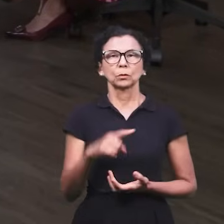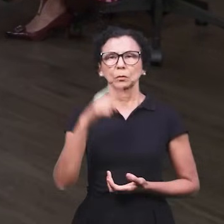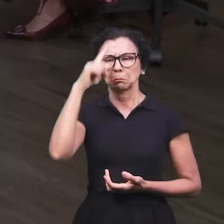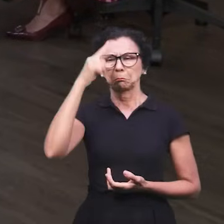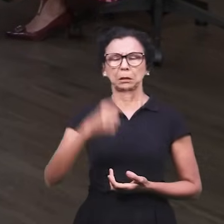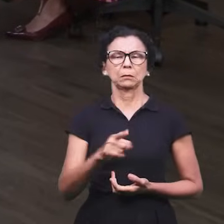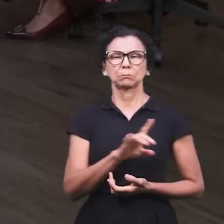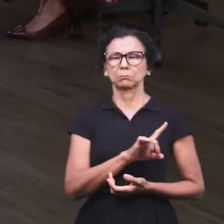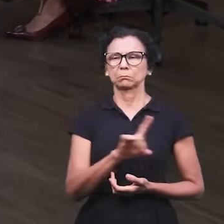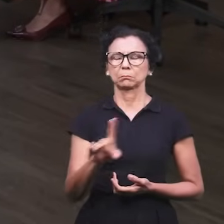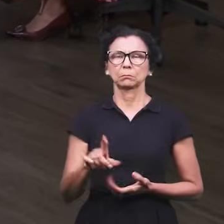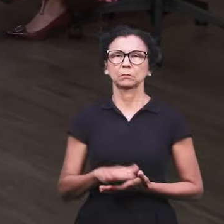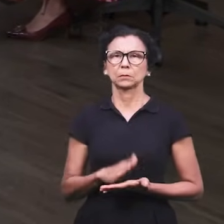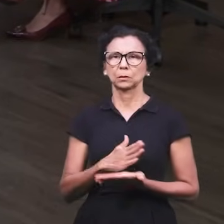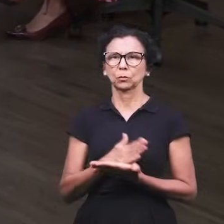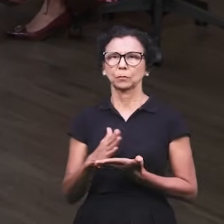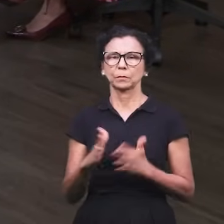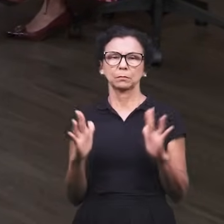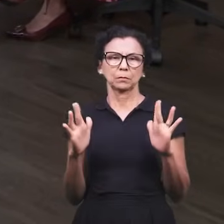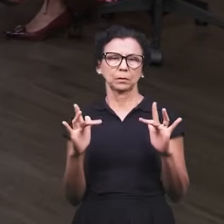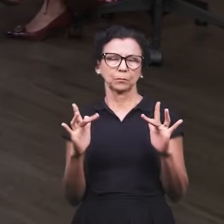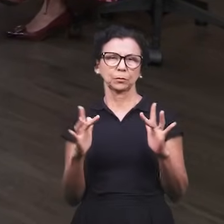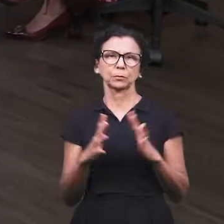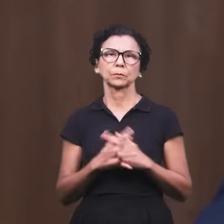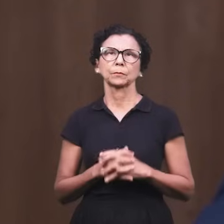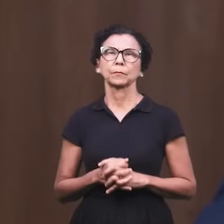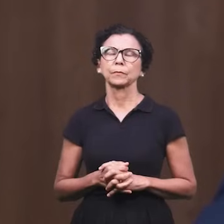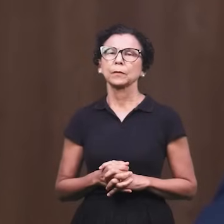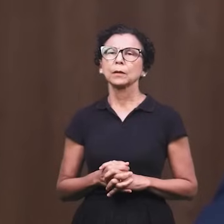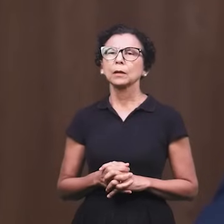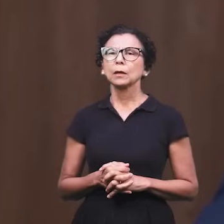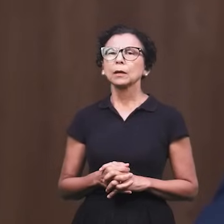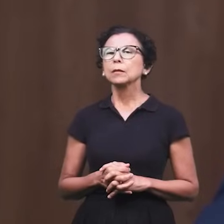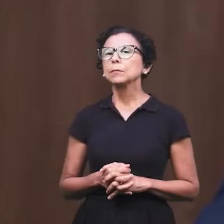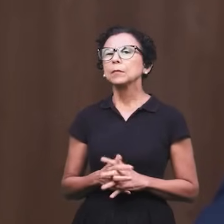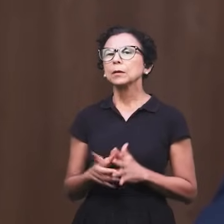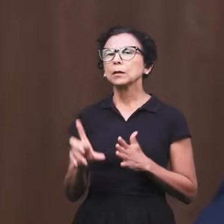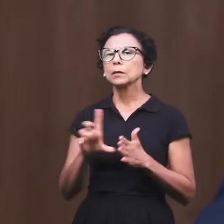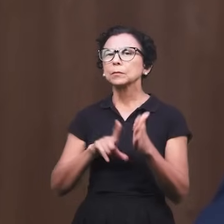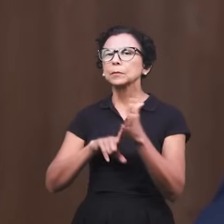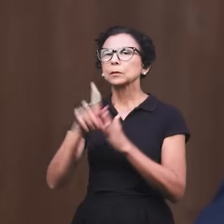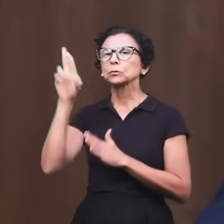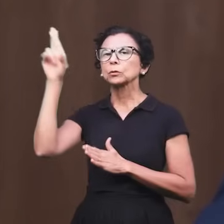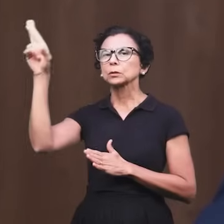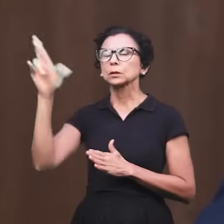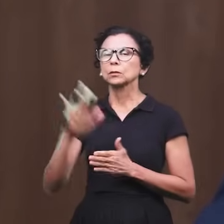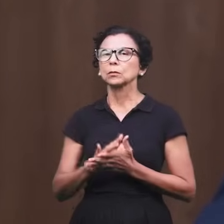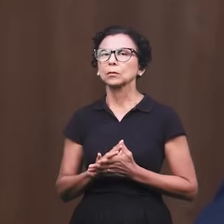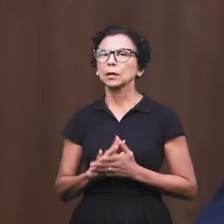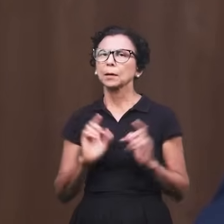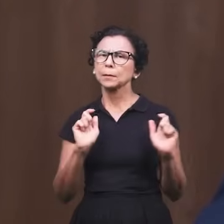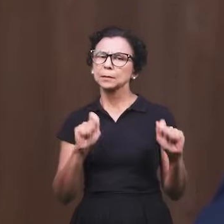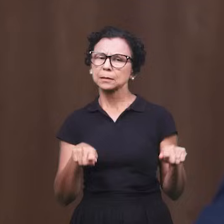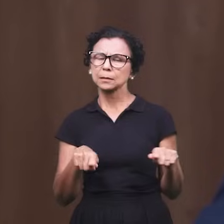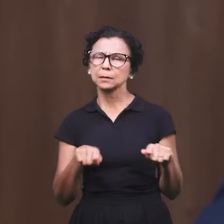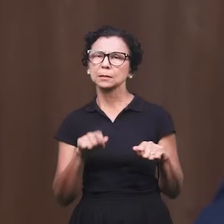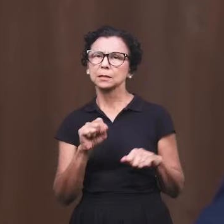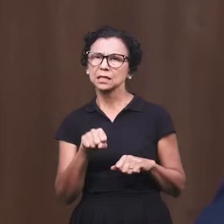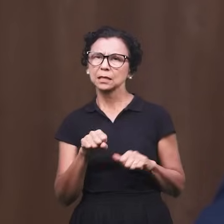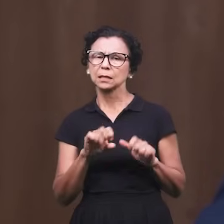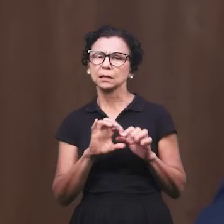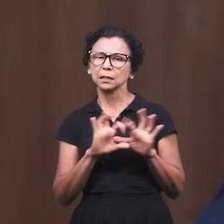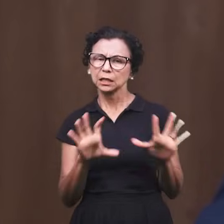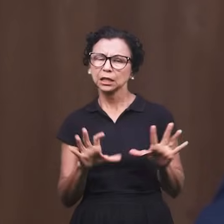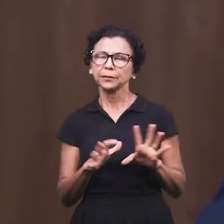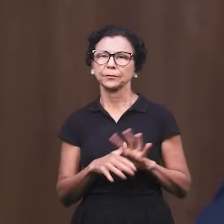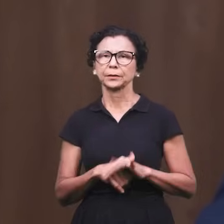mas se você... Eu comecei um relacionamento, eu estou namorando alguém. Você consultou o Senhor para namorar? Consultei. O Senhor permitiu? Permitiu. Mas